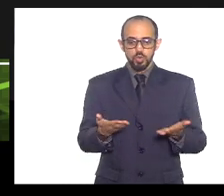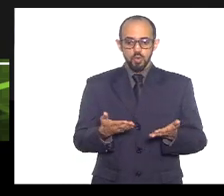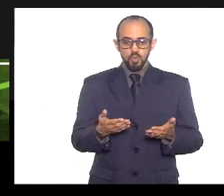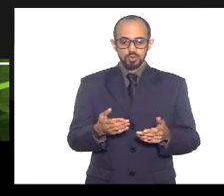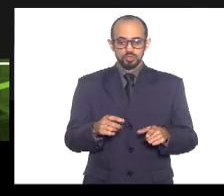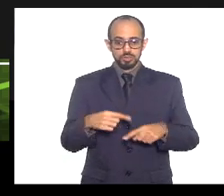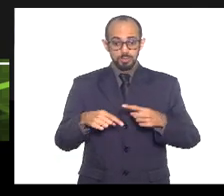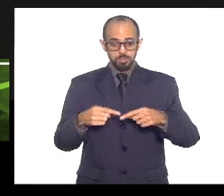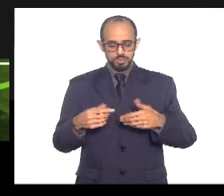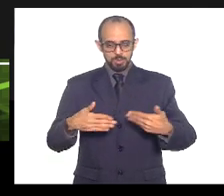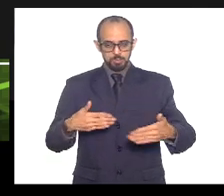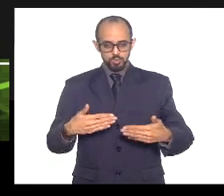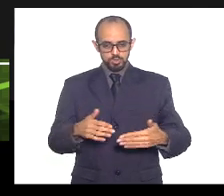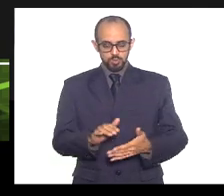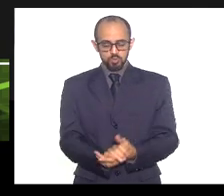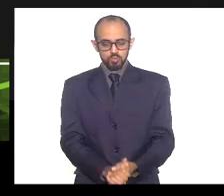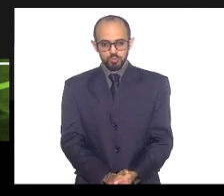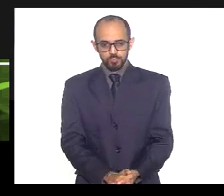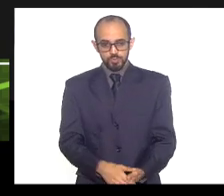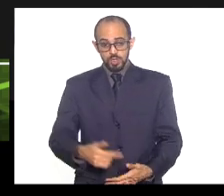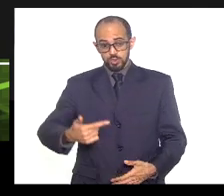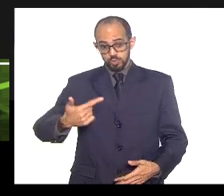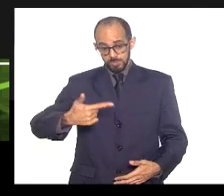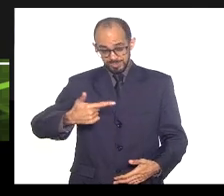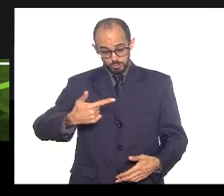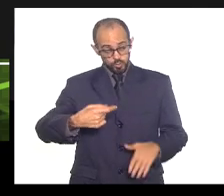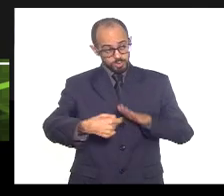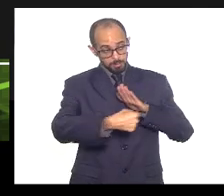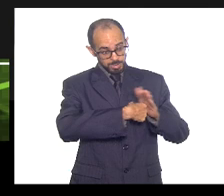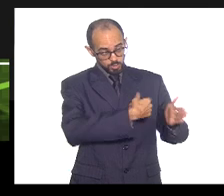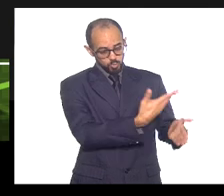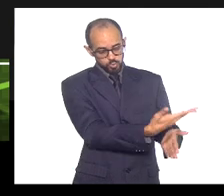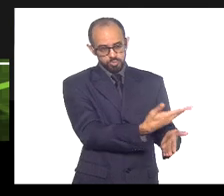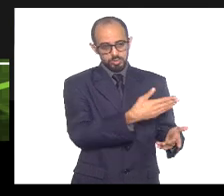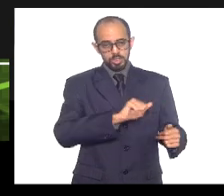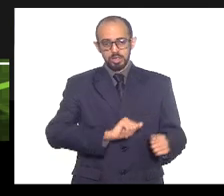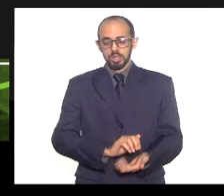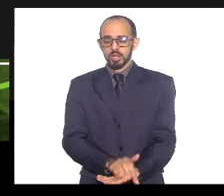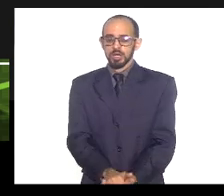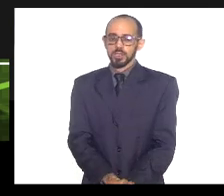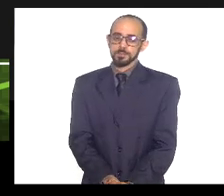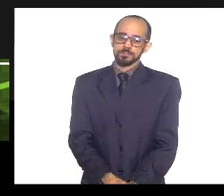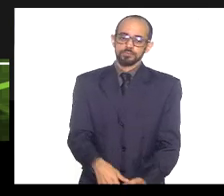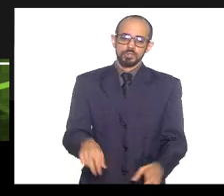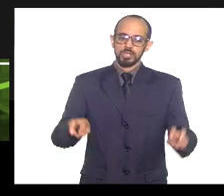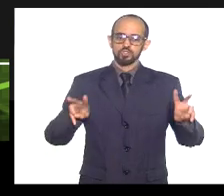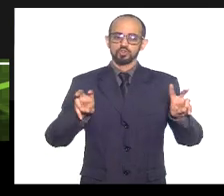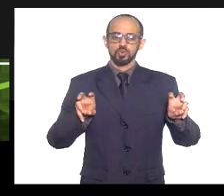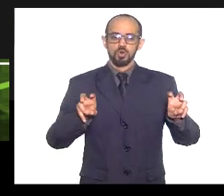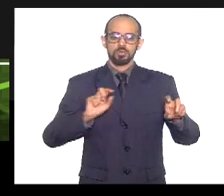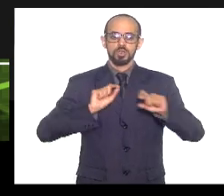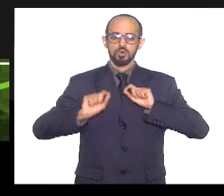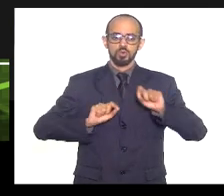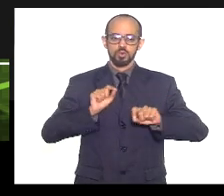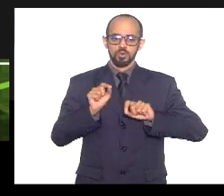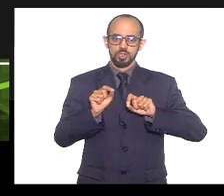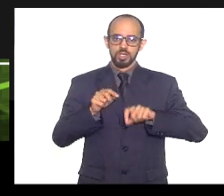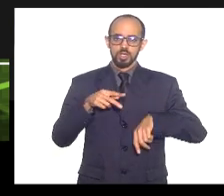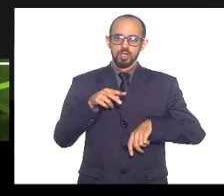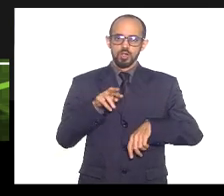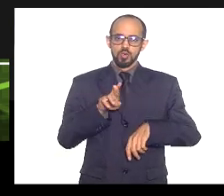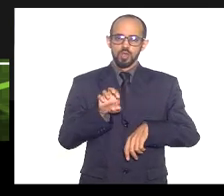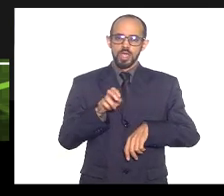produção. Com relação à segunda pergunta, que é sobre a questão do repetro,